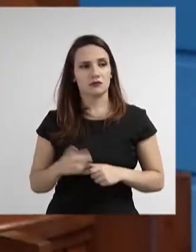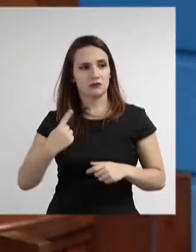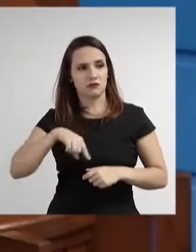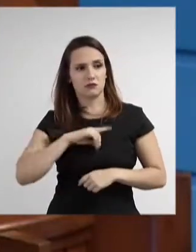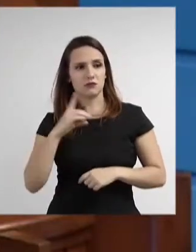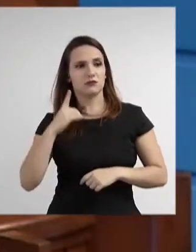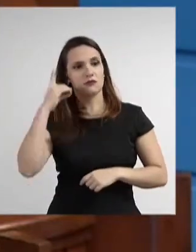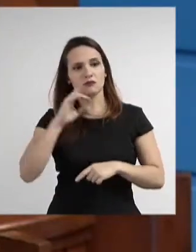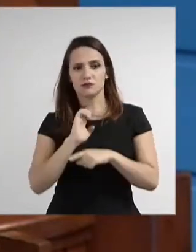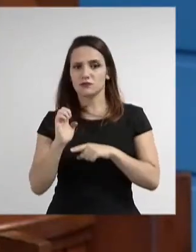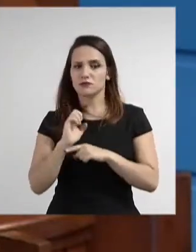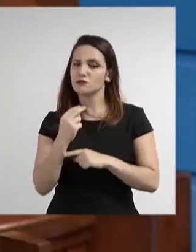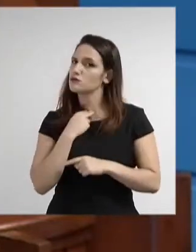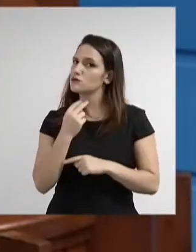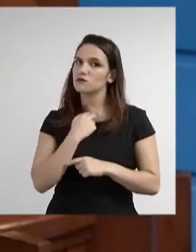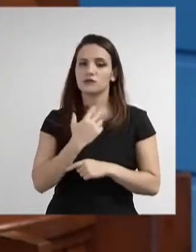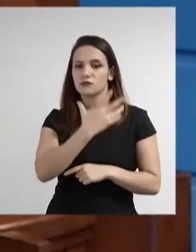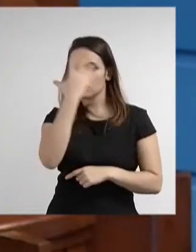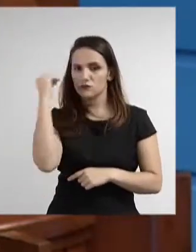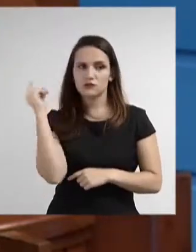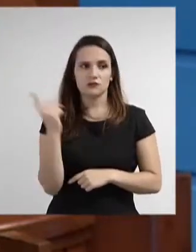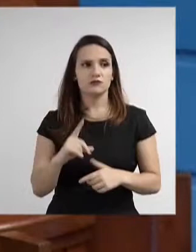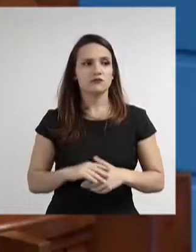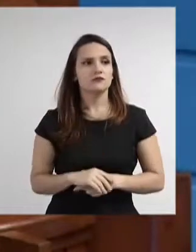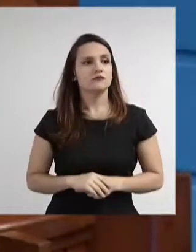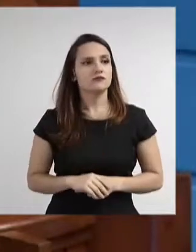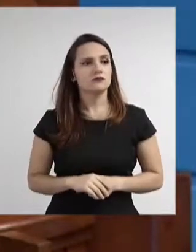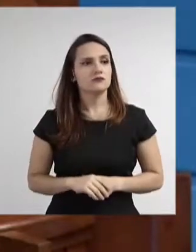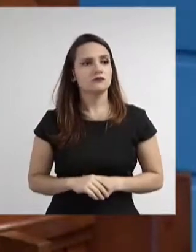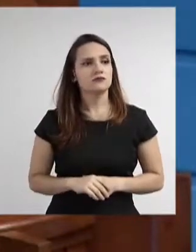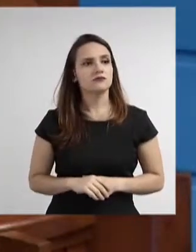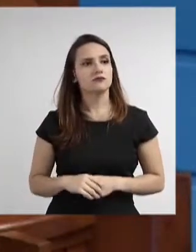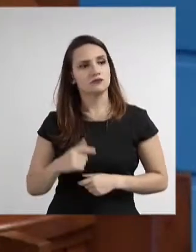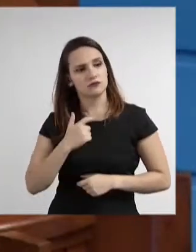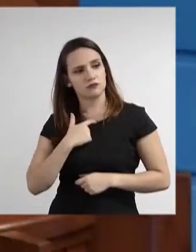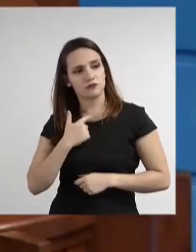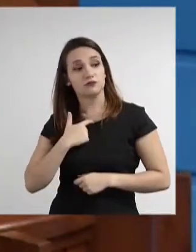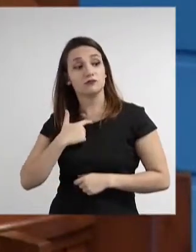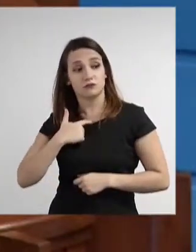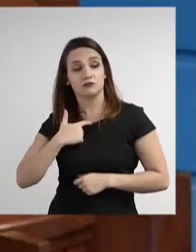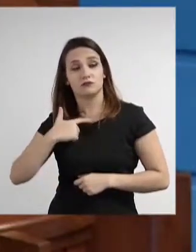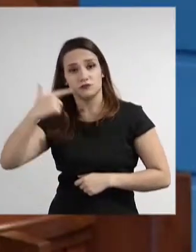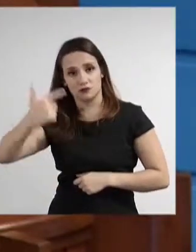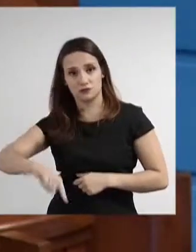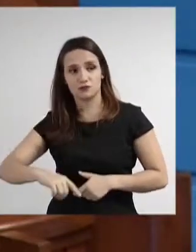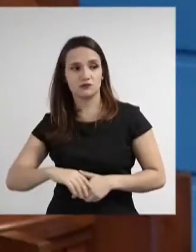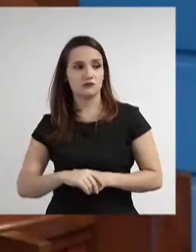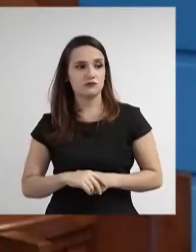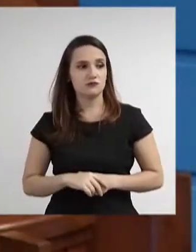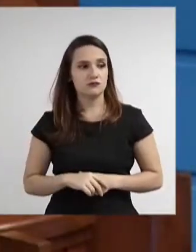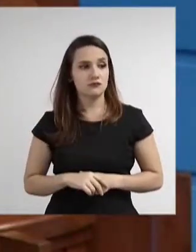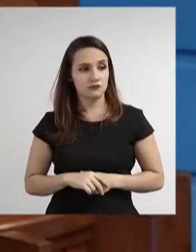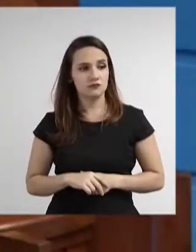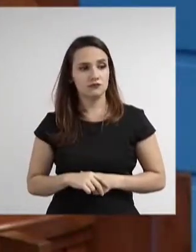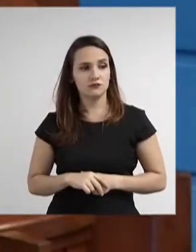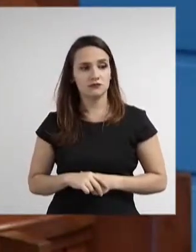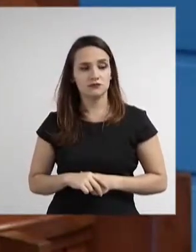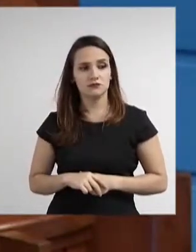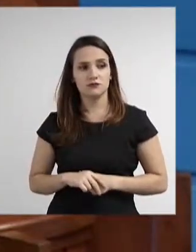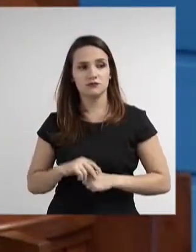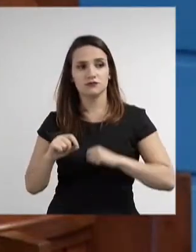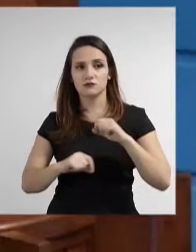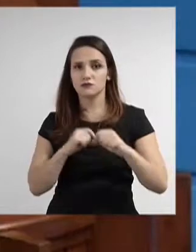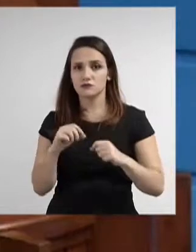podemos deixar esse assunto morrer e, mais uma vez, conclamo a nossa bancada federal,